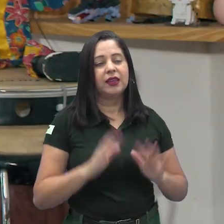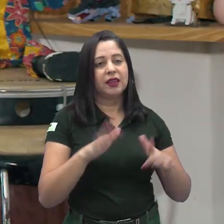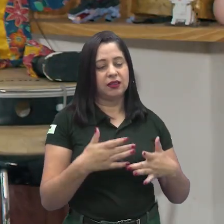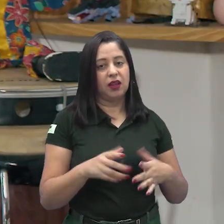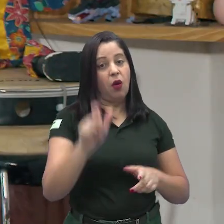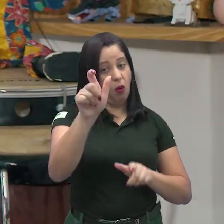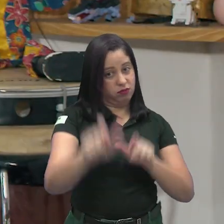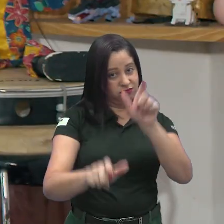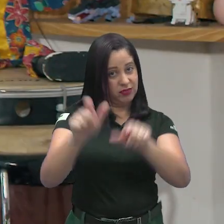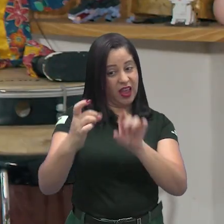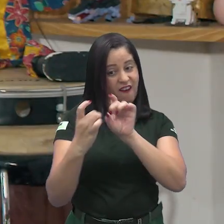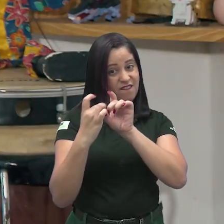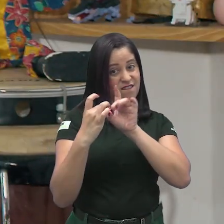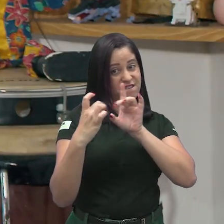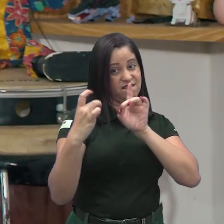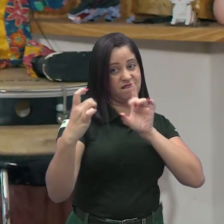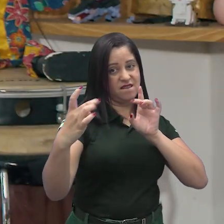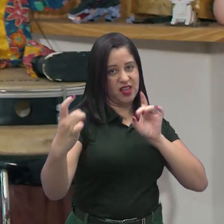feedback que a gente tem, né?